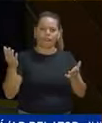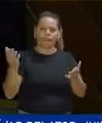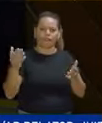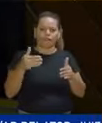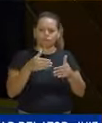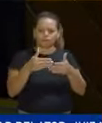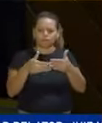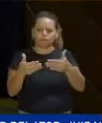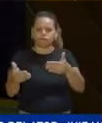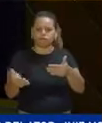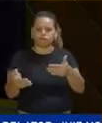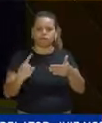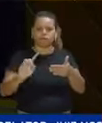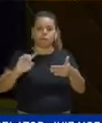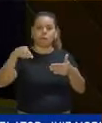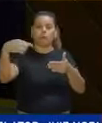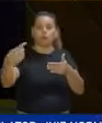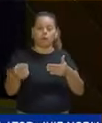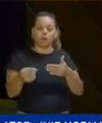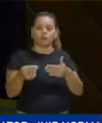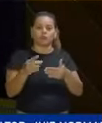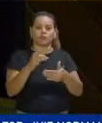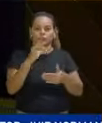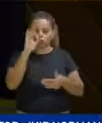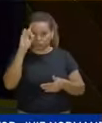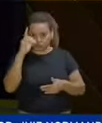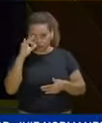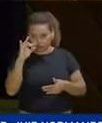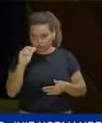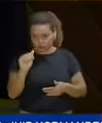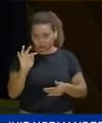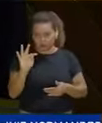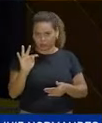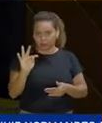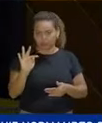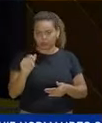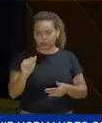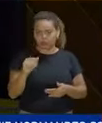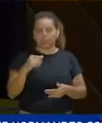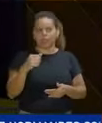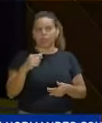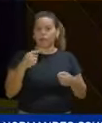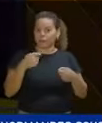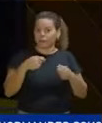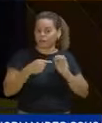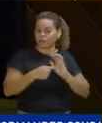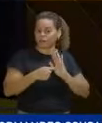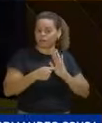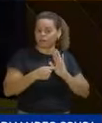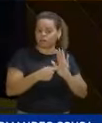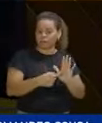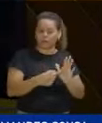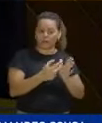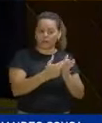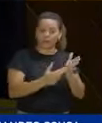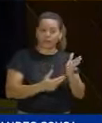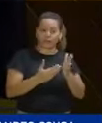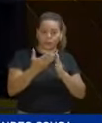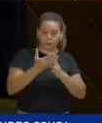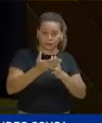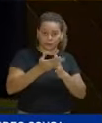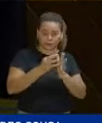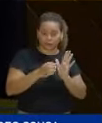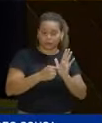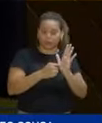eleitoral. Ou seja, após a data em que os candidatos devem apresentar o relatório parcial, que dá início à prestação de